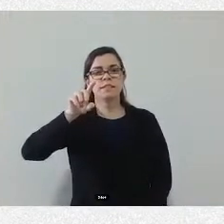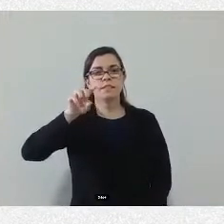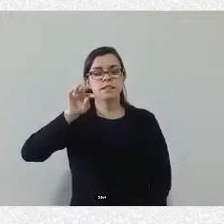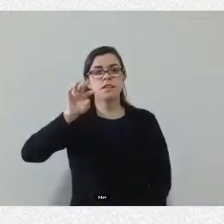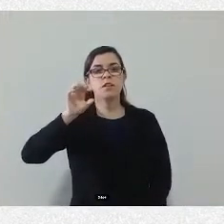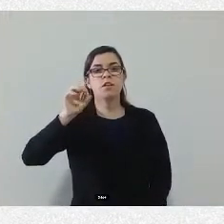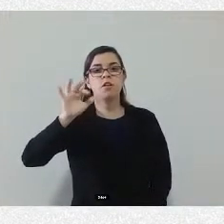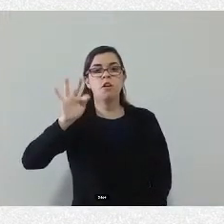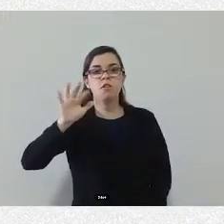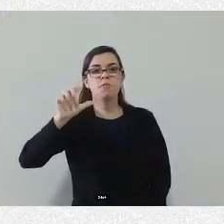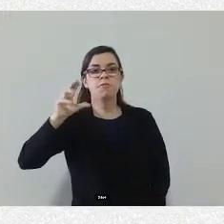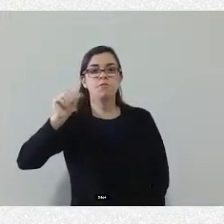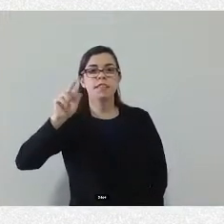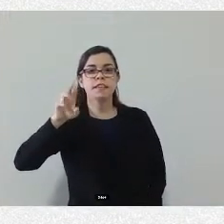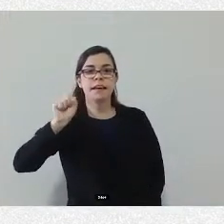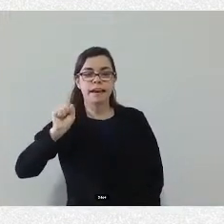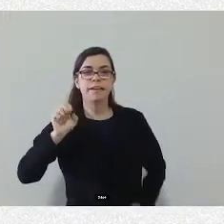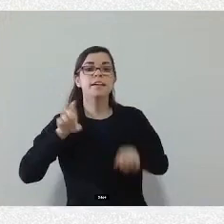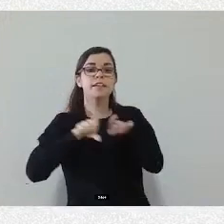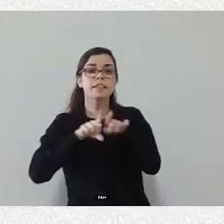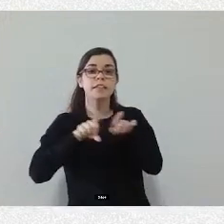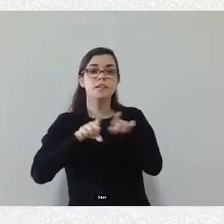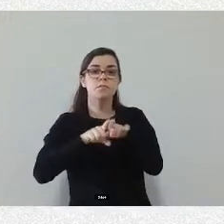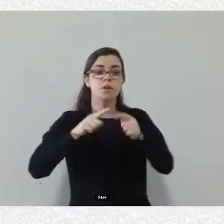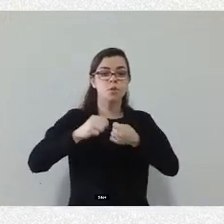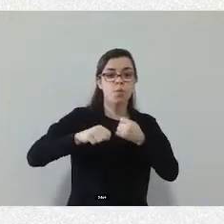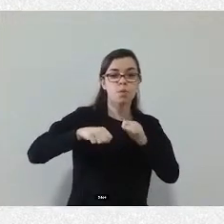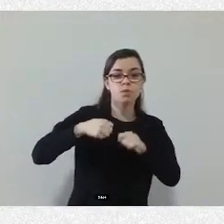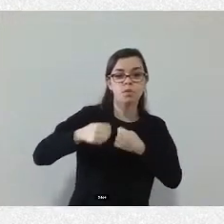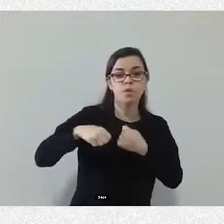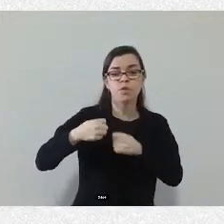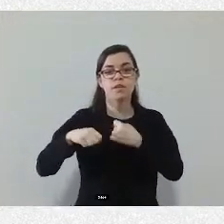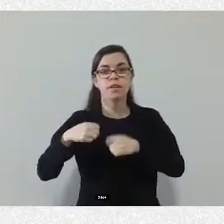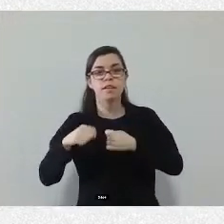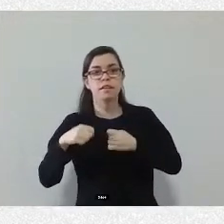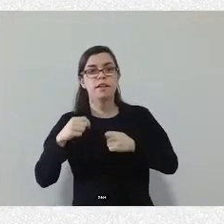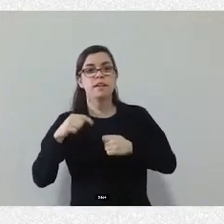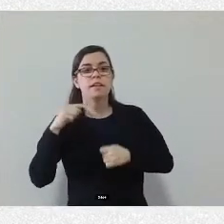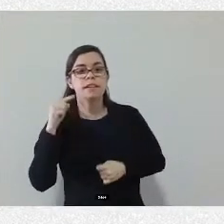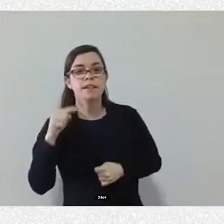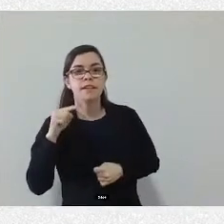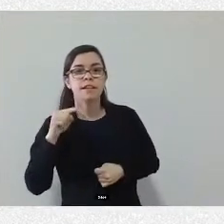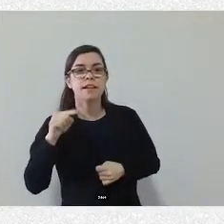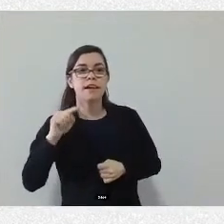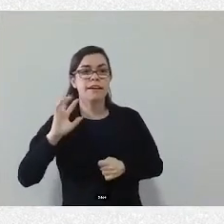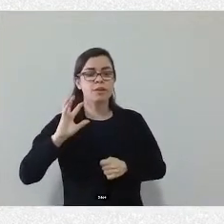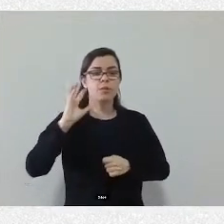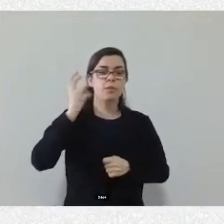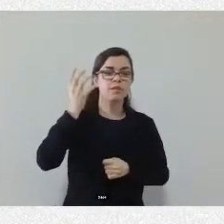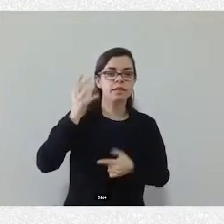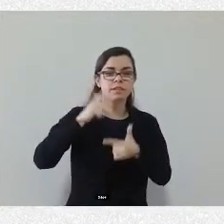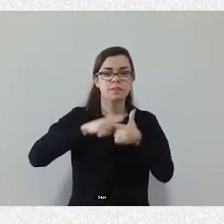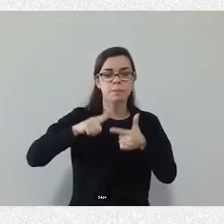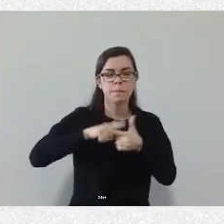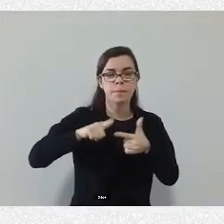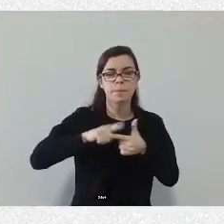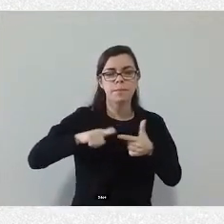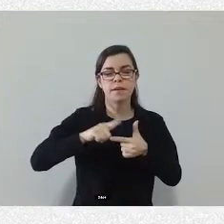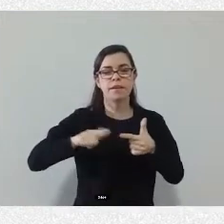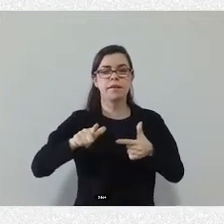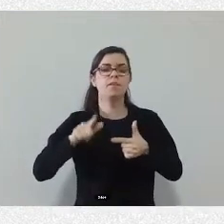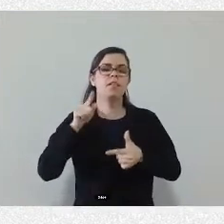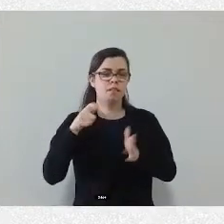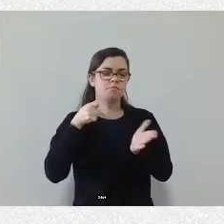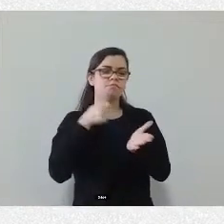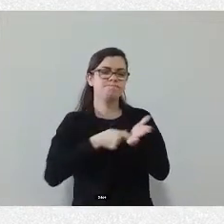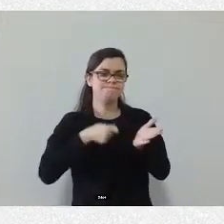prática, né? O controle de eventos adversos, o controle de adesão costuma ser bastante rigoroso. E nesse sentido,